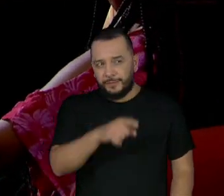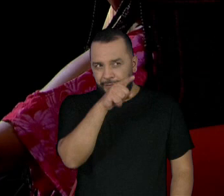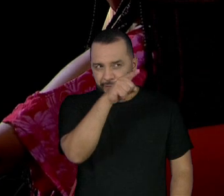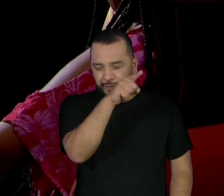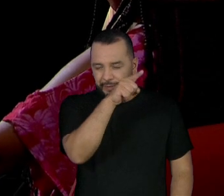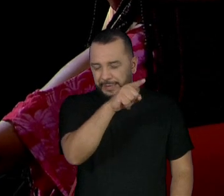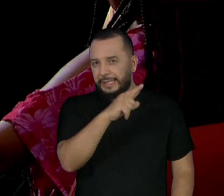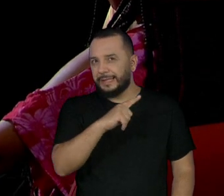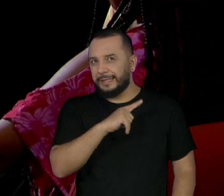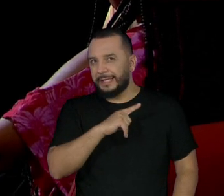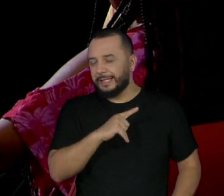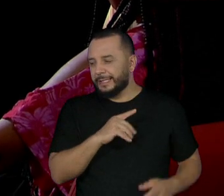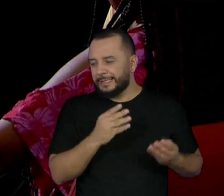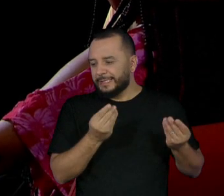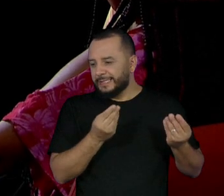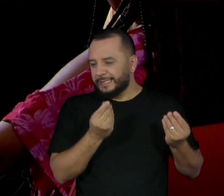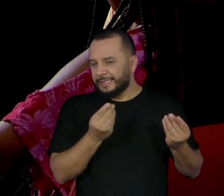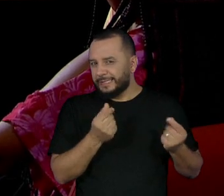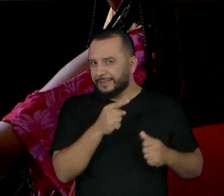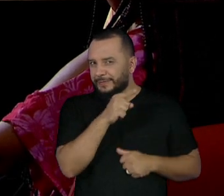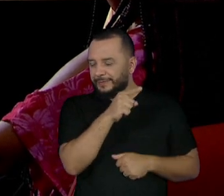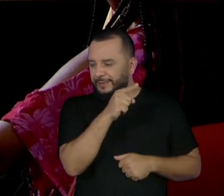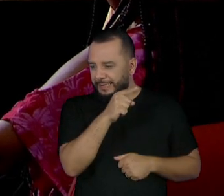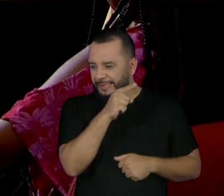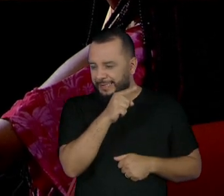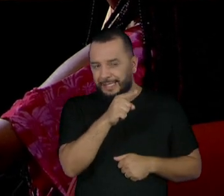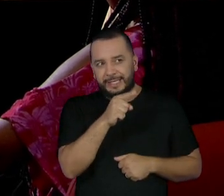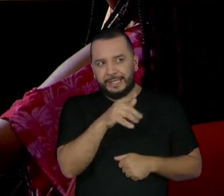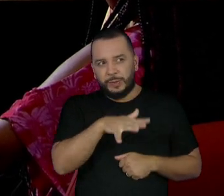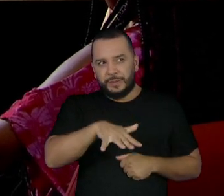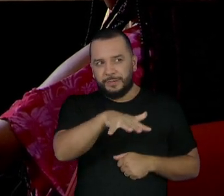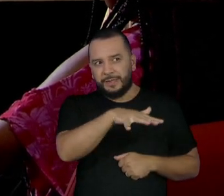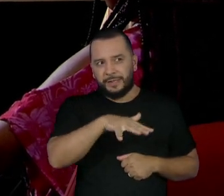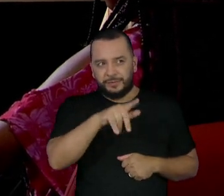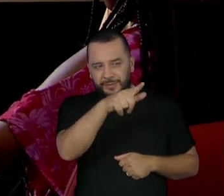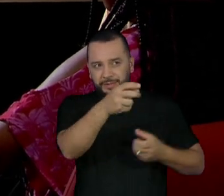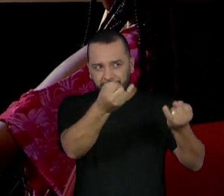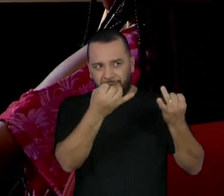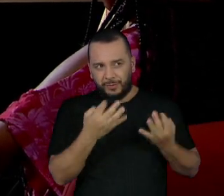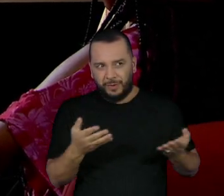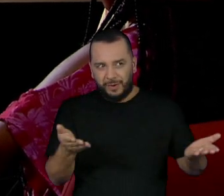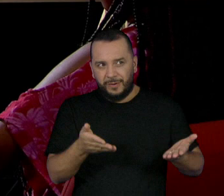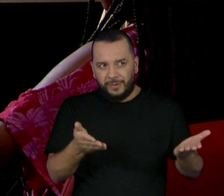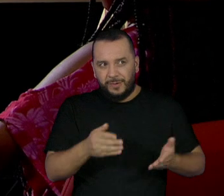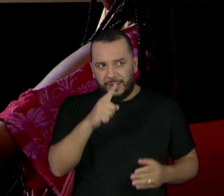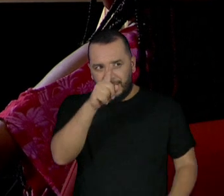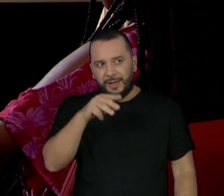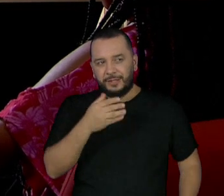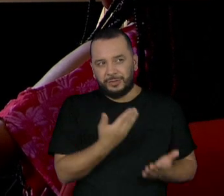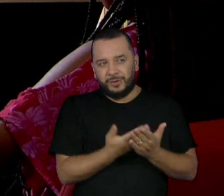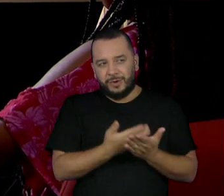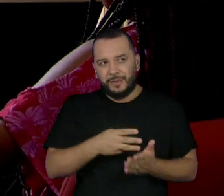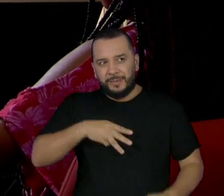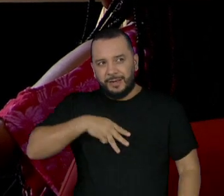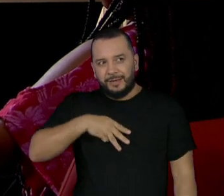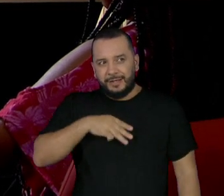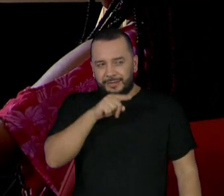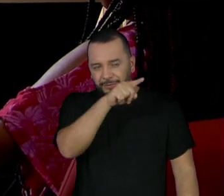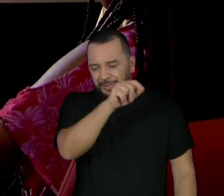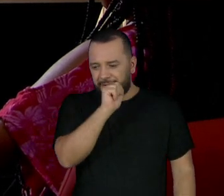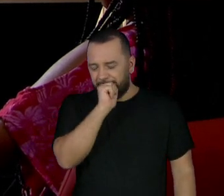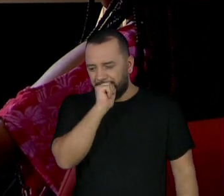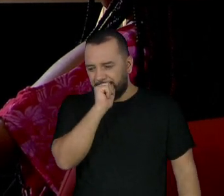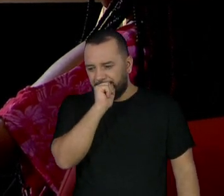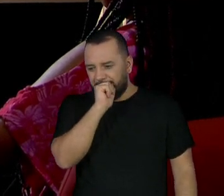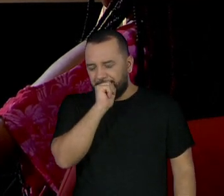coisa, menina, muito danada, porque você está num ambiente como esse que você descreveu agora, no Mackenzie, e em vez de você